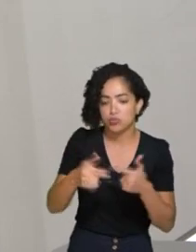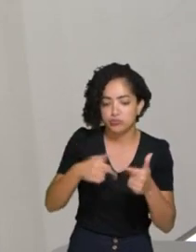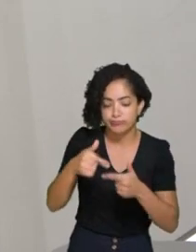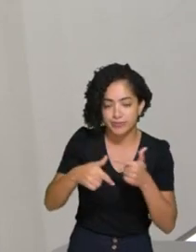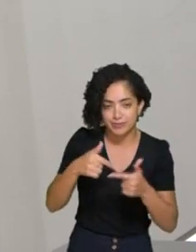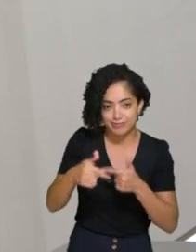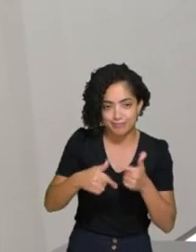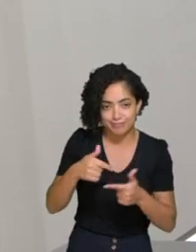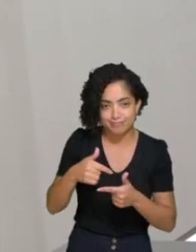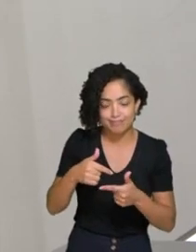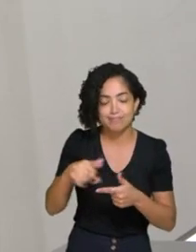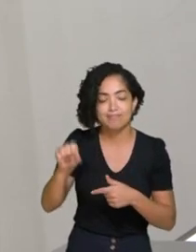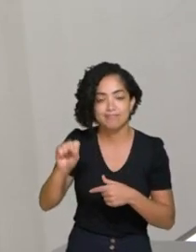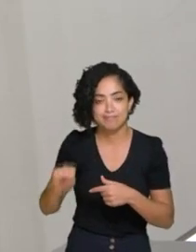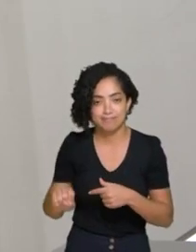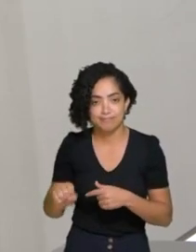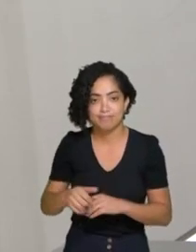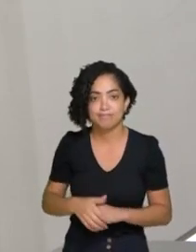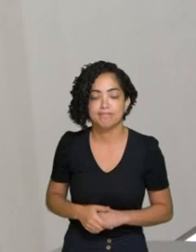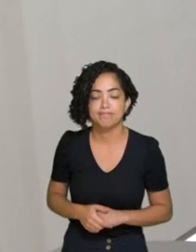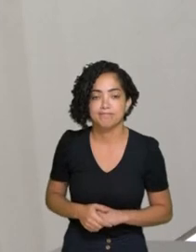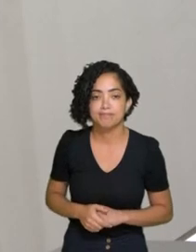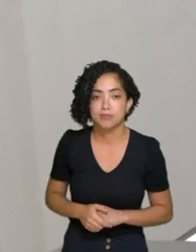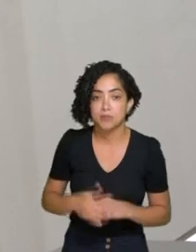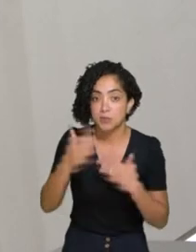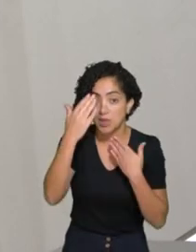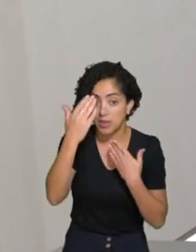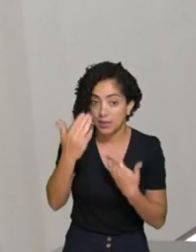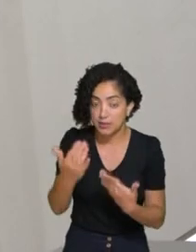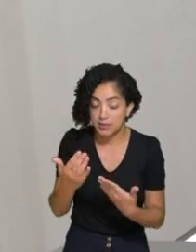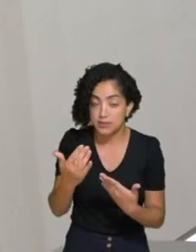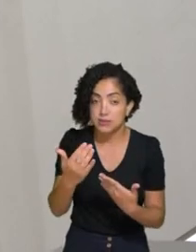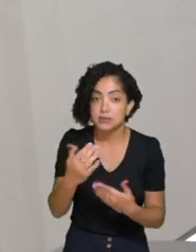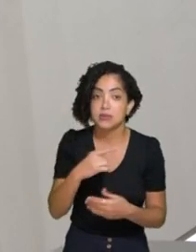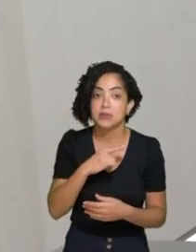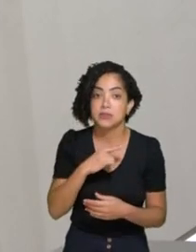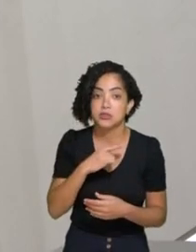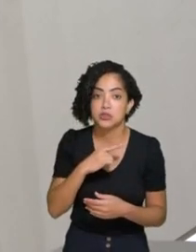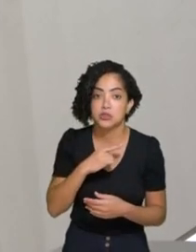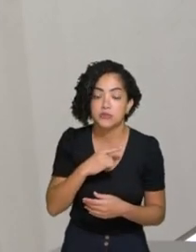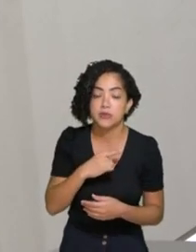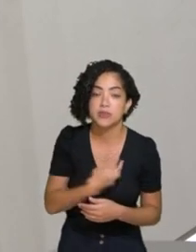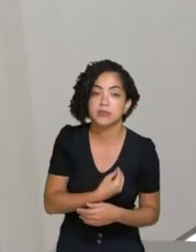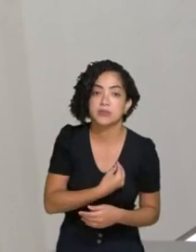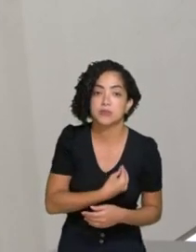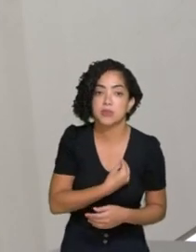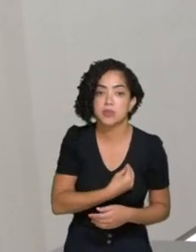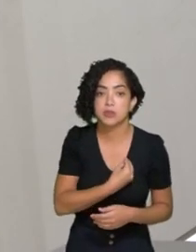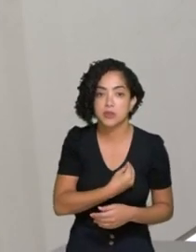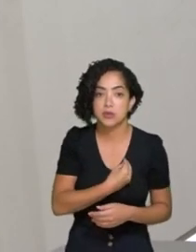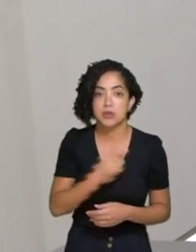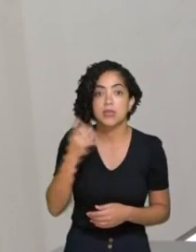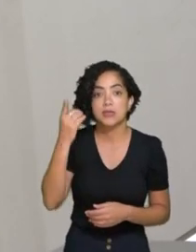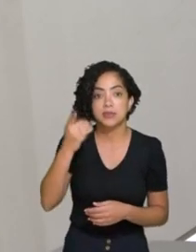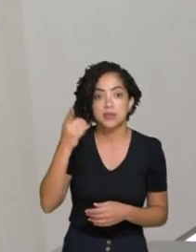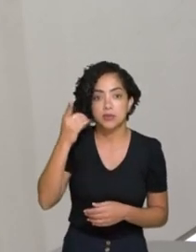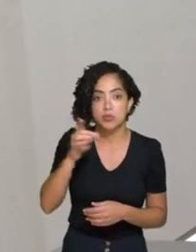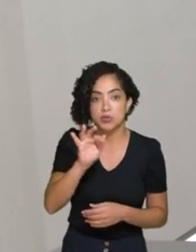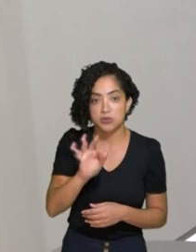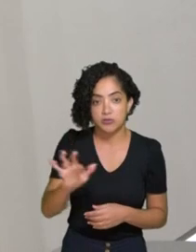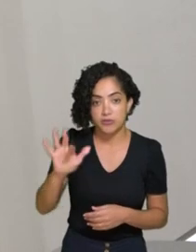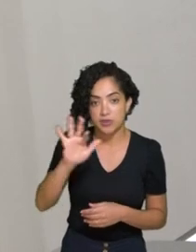sul através da Previdência Social. Agradecer também que nós tivemos a presença do deputado federal do Rio Grande do